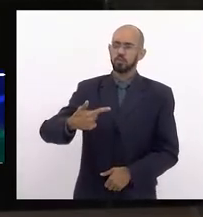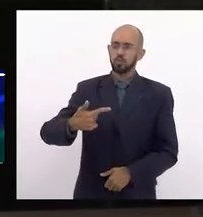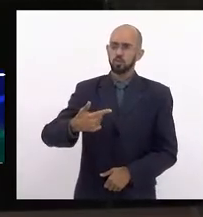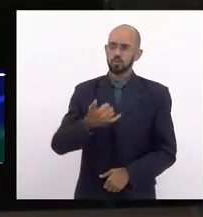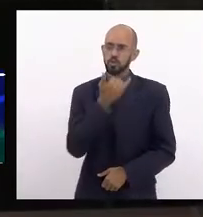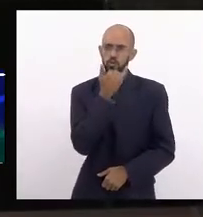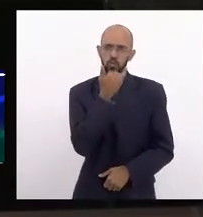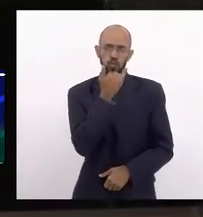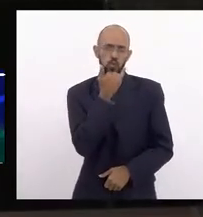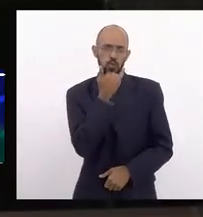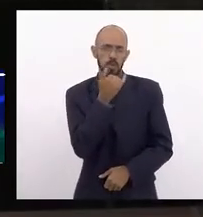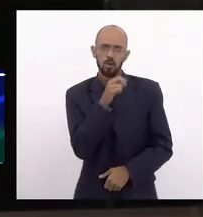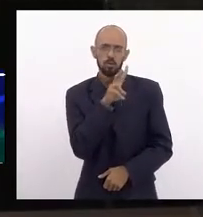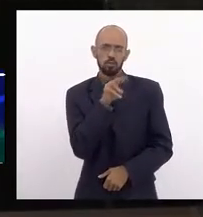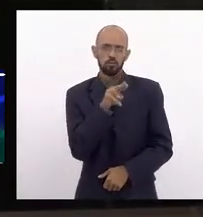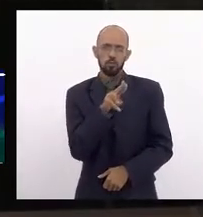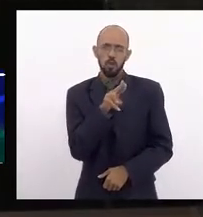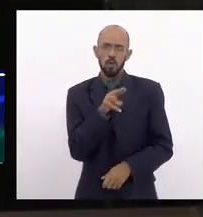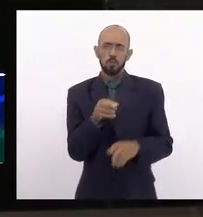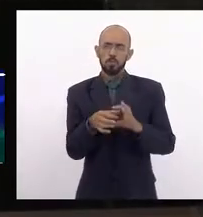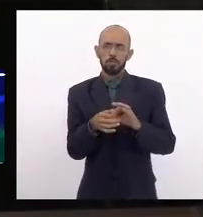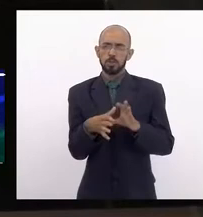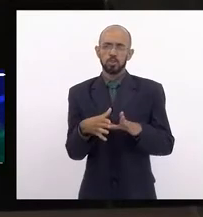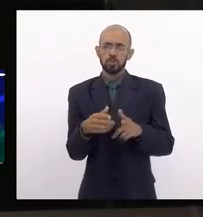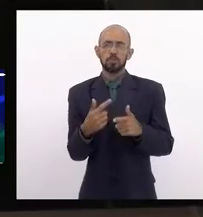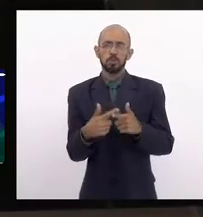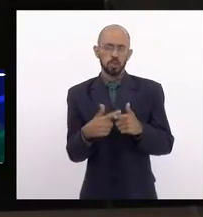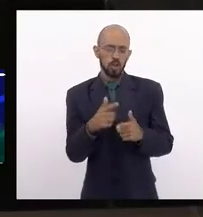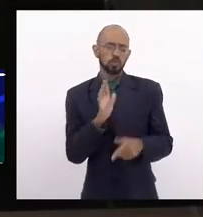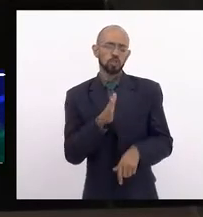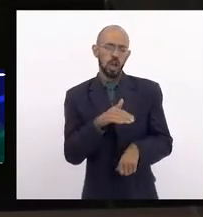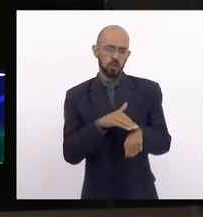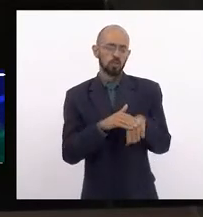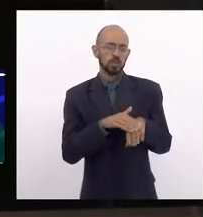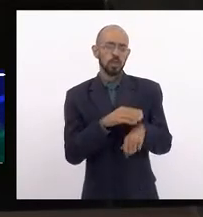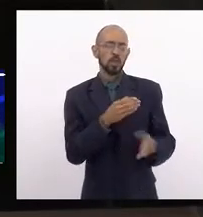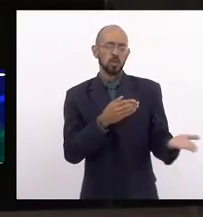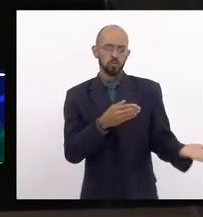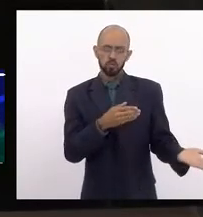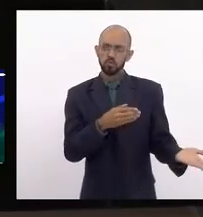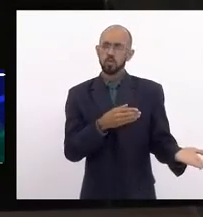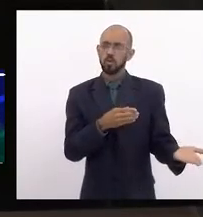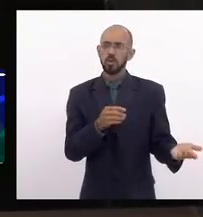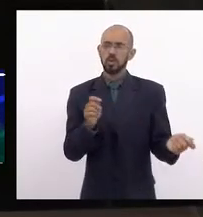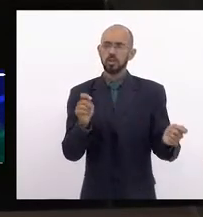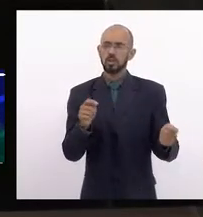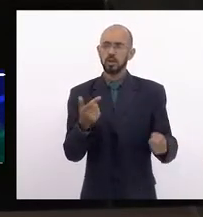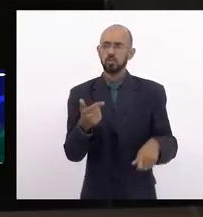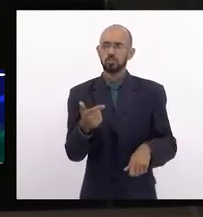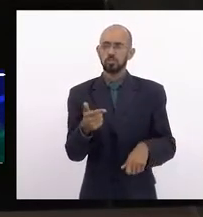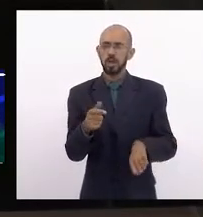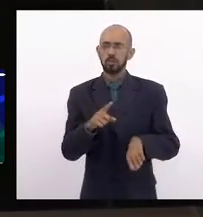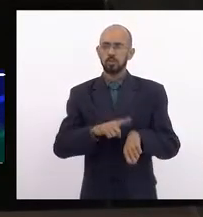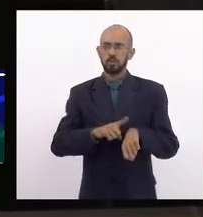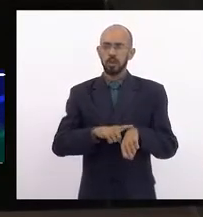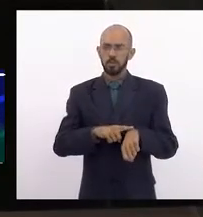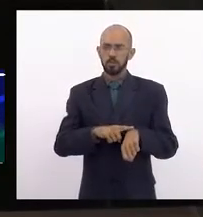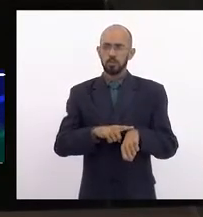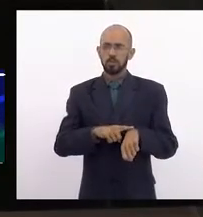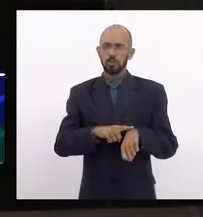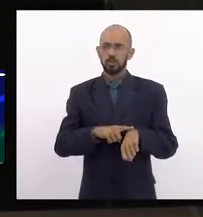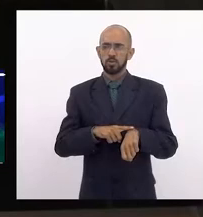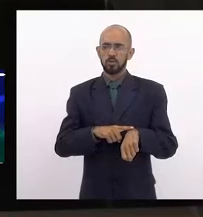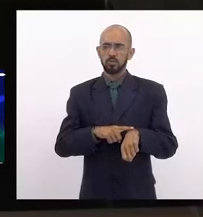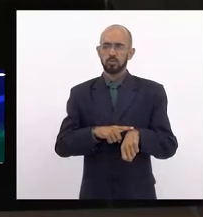desculpa eu não vou permitir porque eu já tive eu te falei com o senhor muito tempo e eu não tenho mais minutos eu tenho mais coisa para